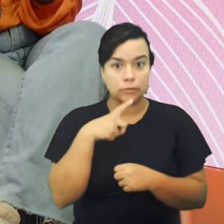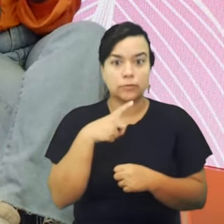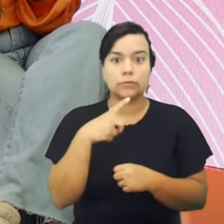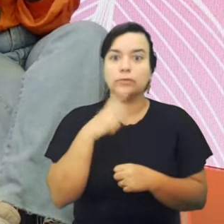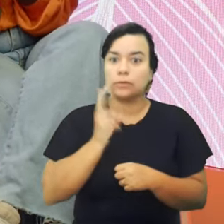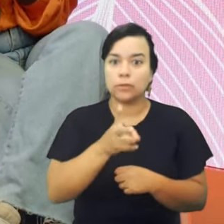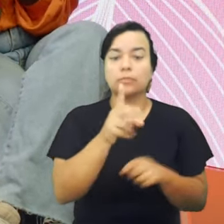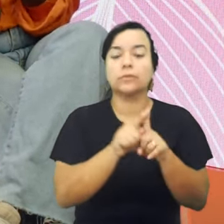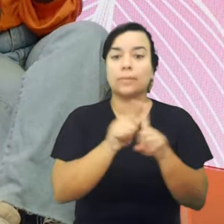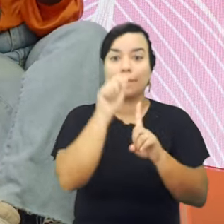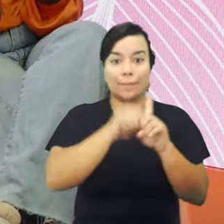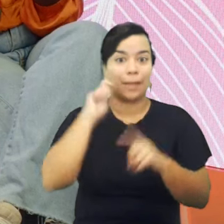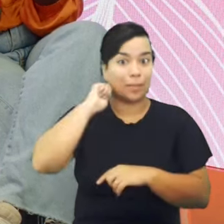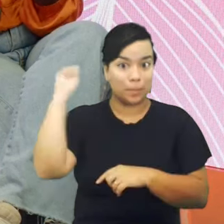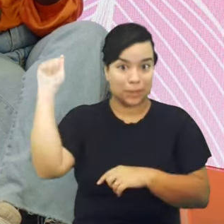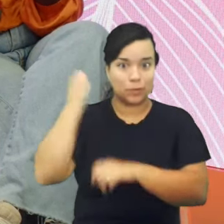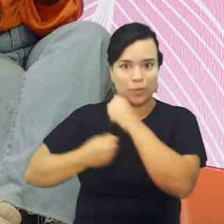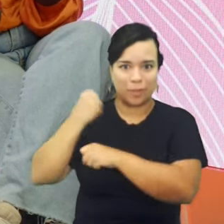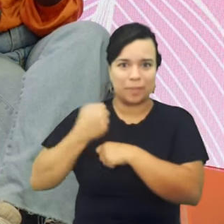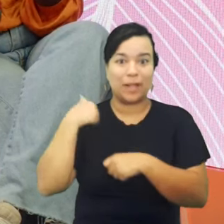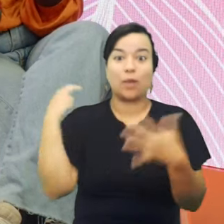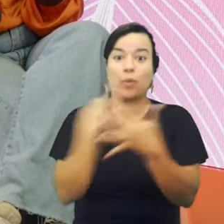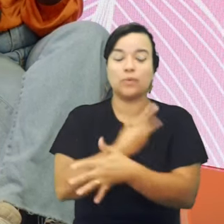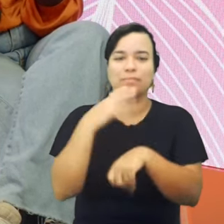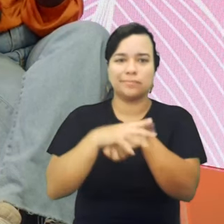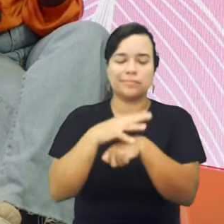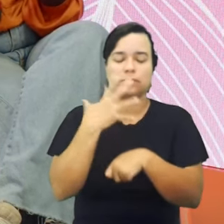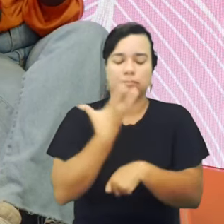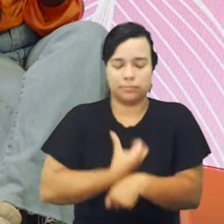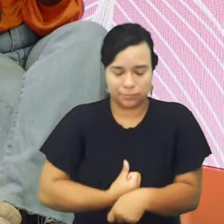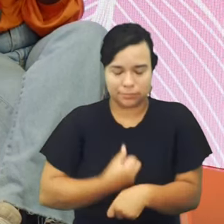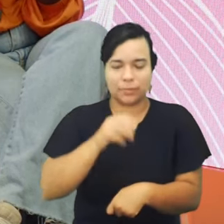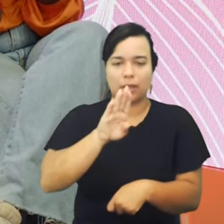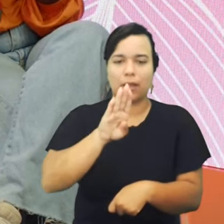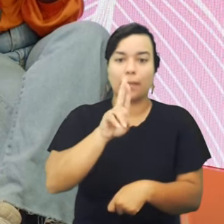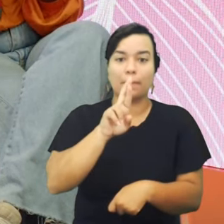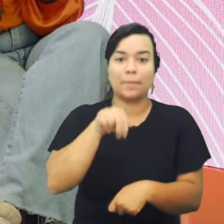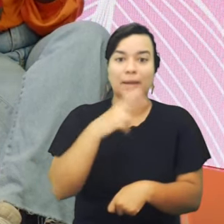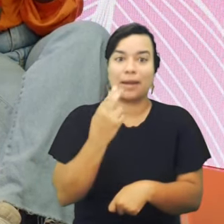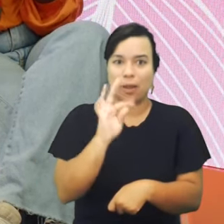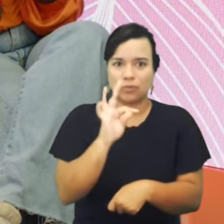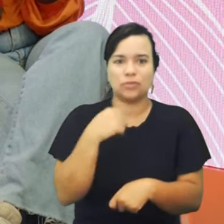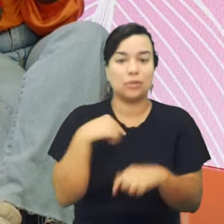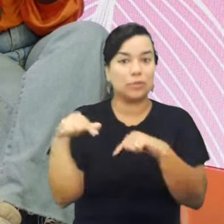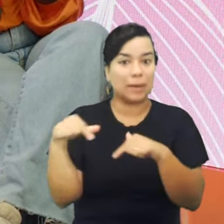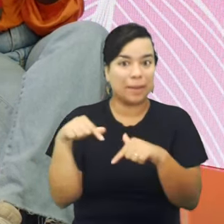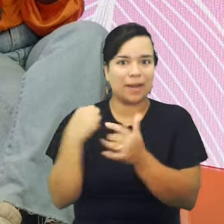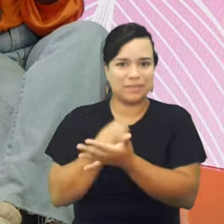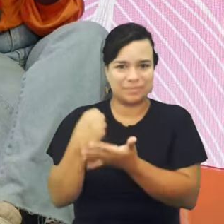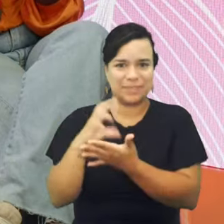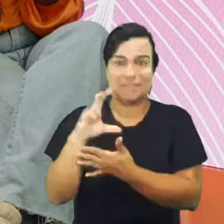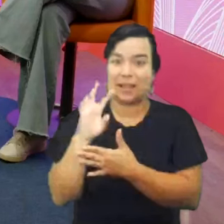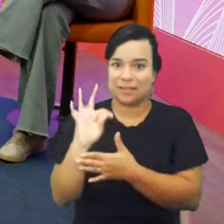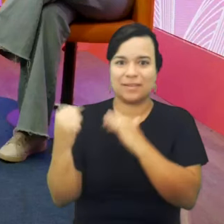na verdade, em abril do ano passado, eu tive burnout na empresa que eu trabalhava, né? Em CLT. E aí eu falei, cara, não dá mais pra eu ficar.